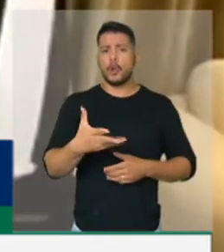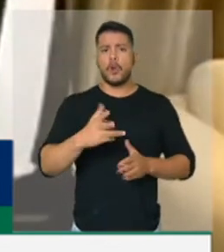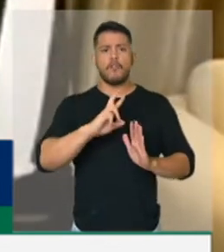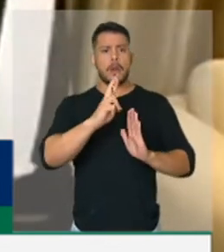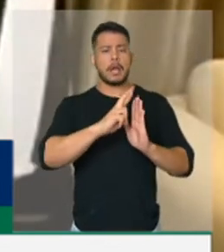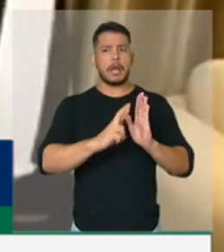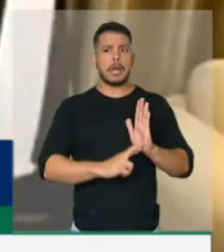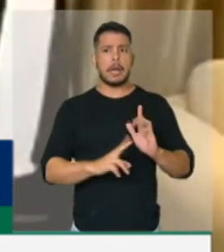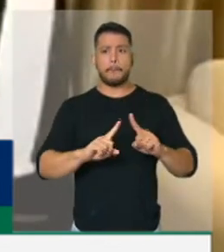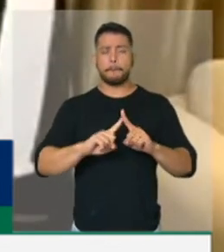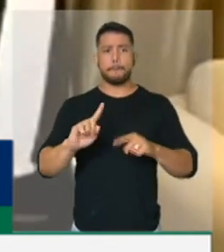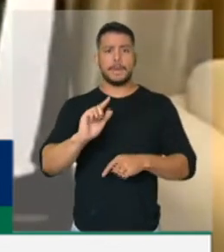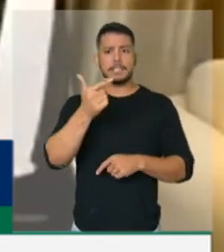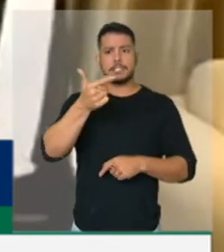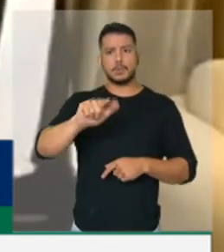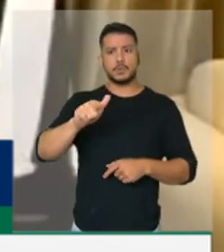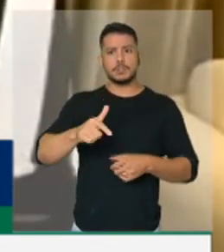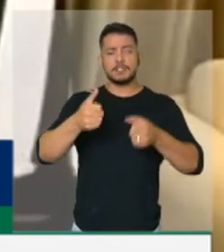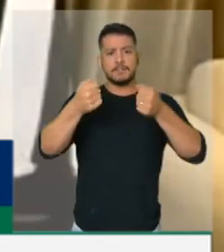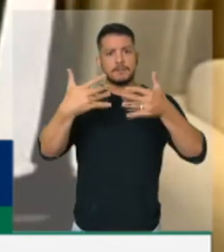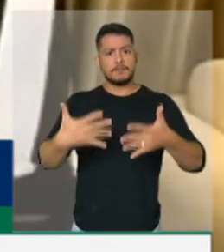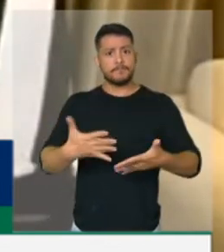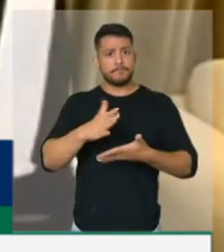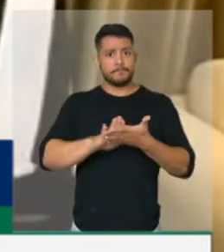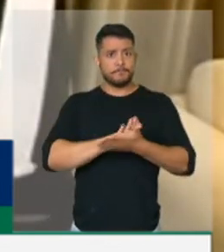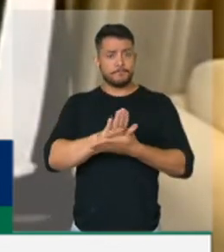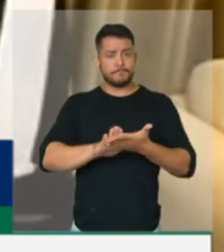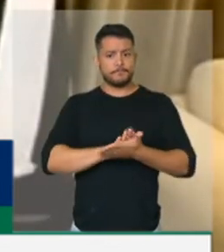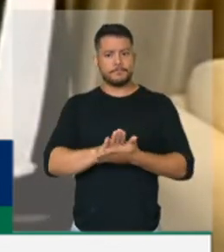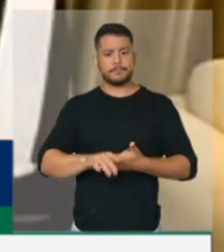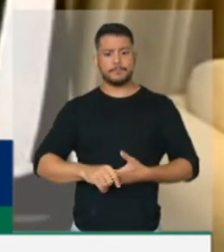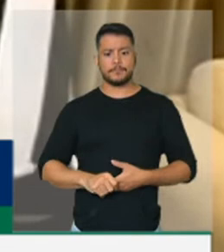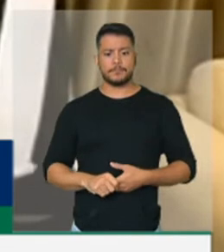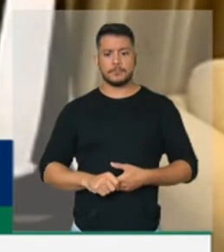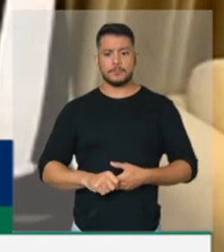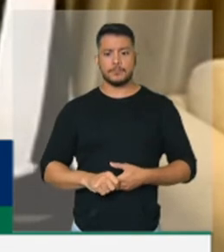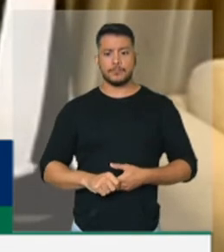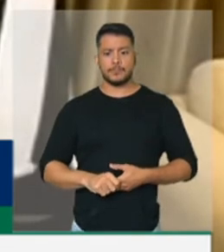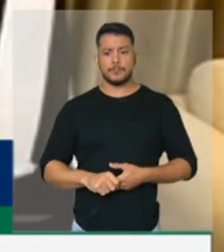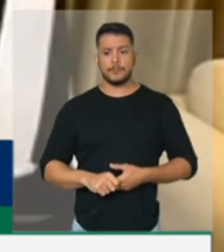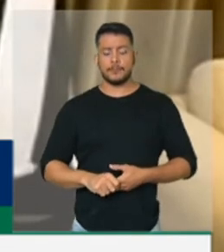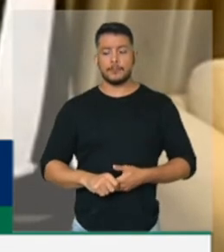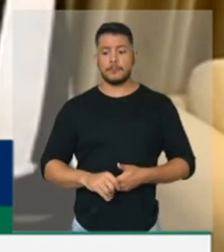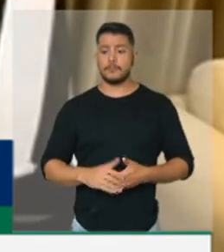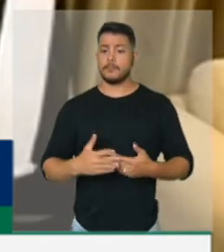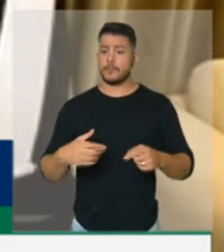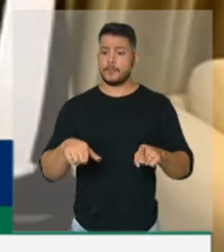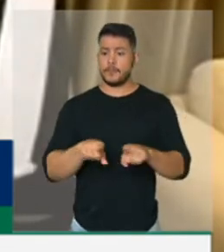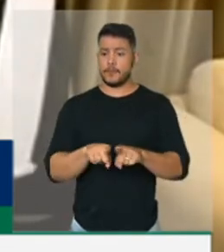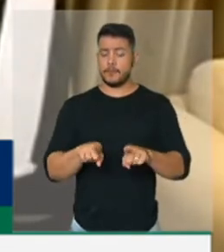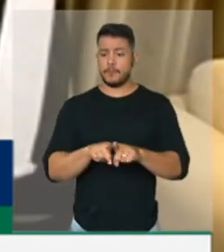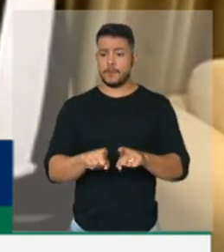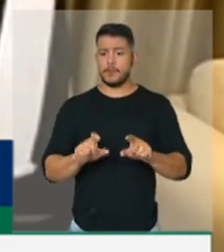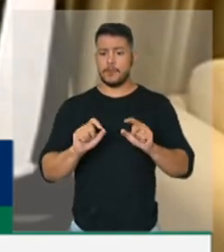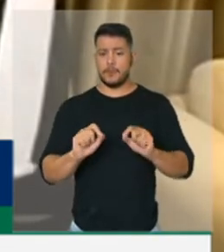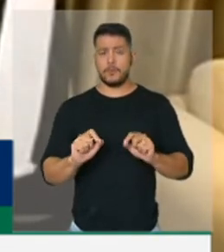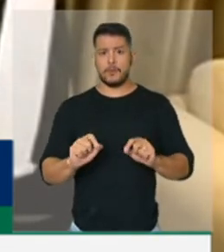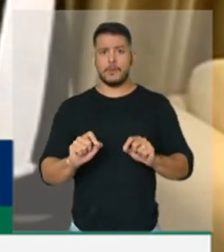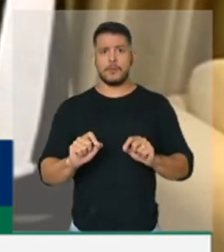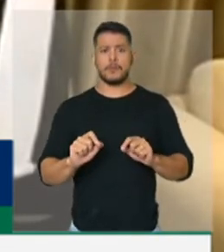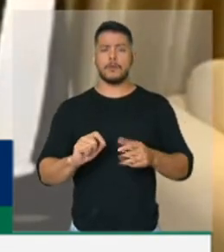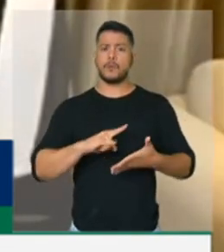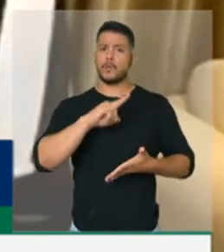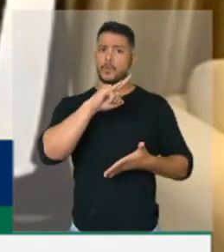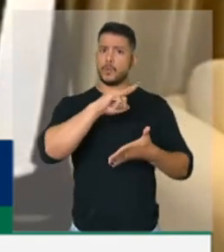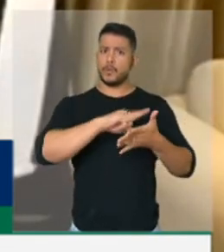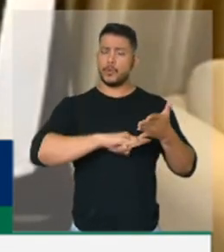explicação justificativa foi a mim dirigida. Igualmente atípica é a constatação de que na ficha de tramitação do projeto de